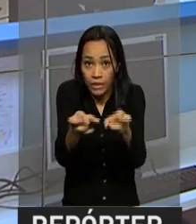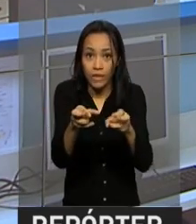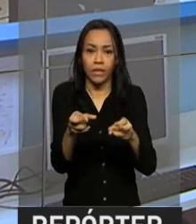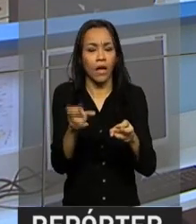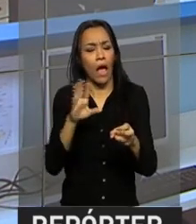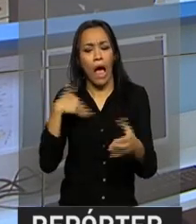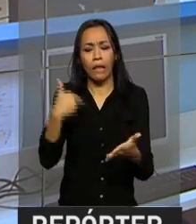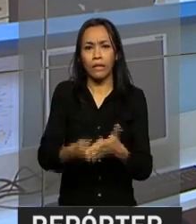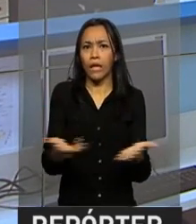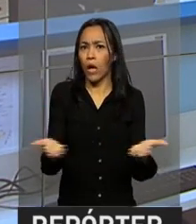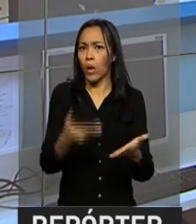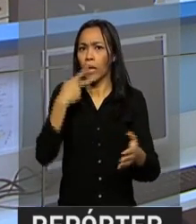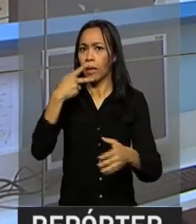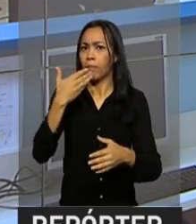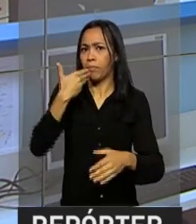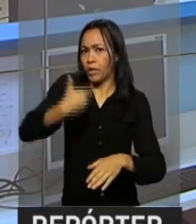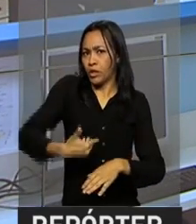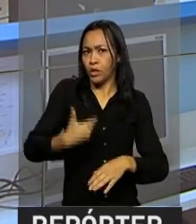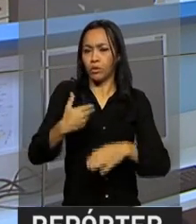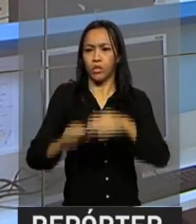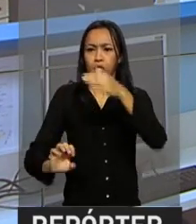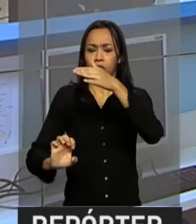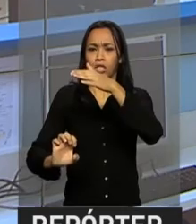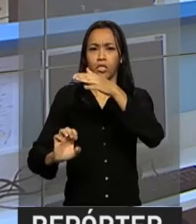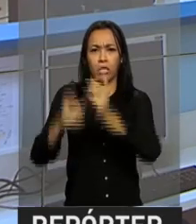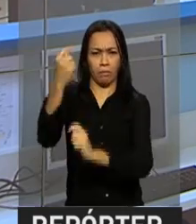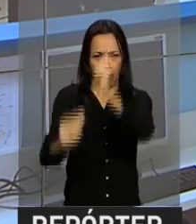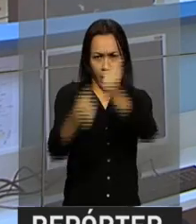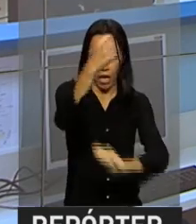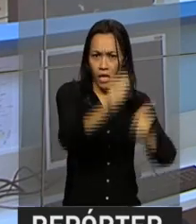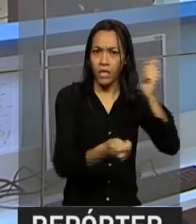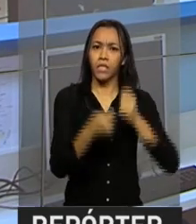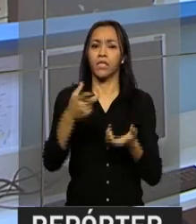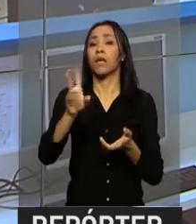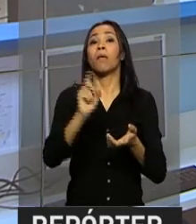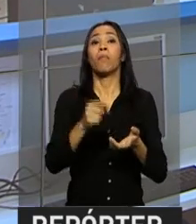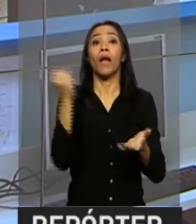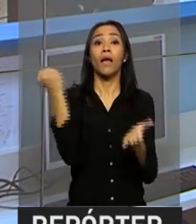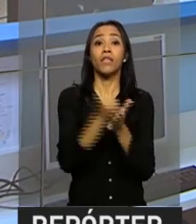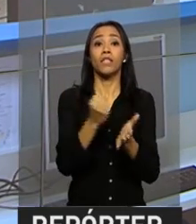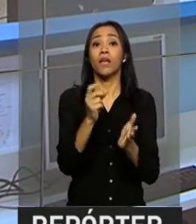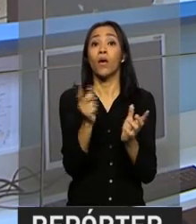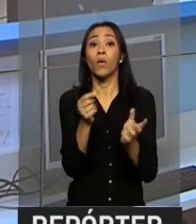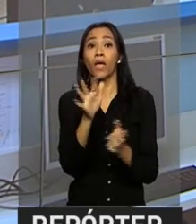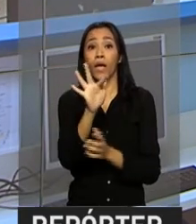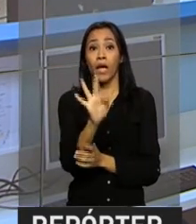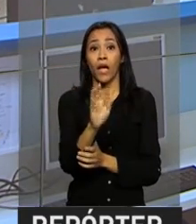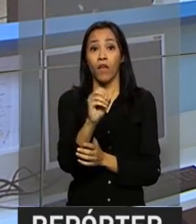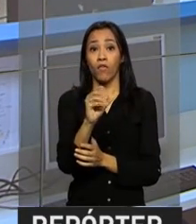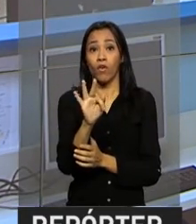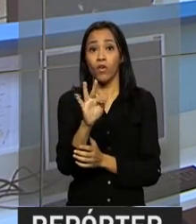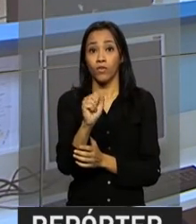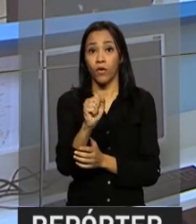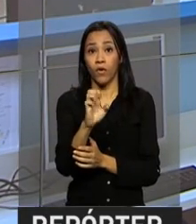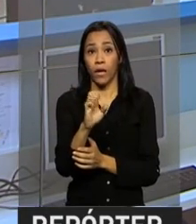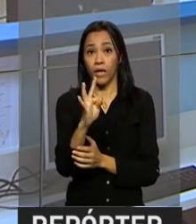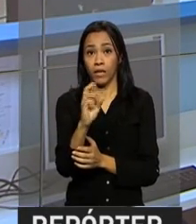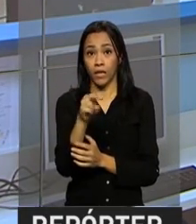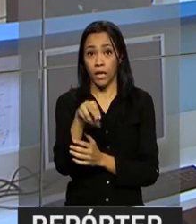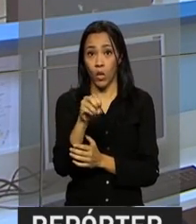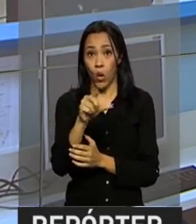até o momento, nenhum pedido de fabricante para o registro da fosfoetanolamina sintética na